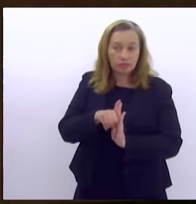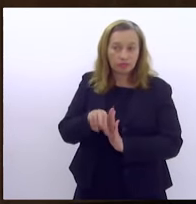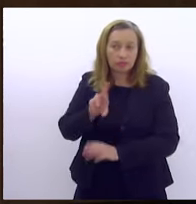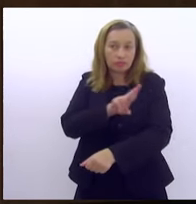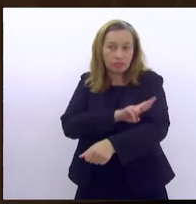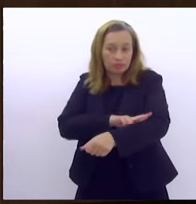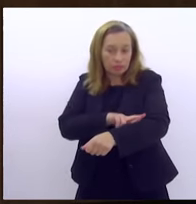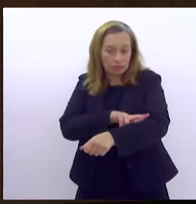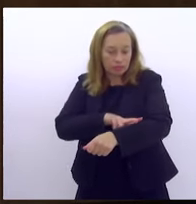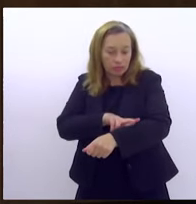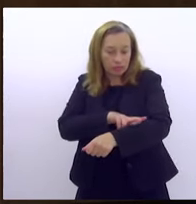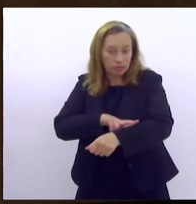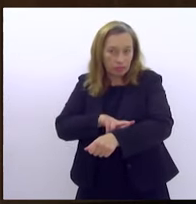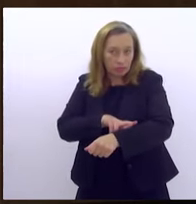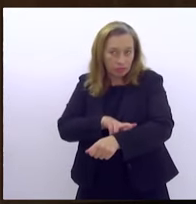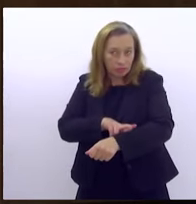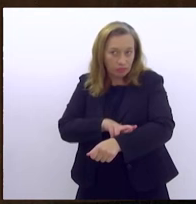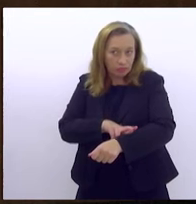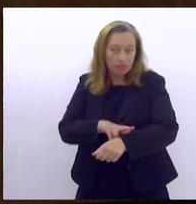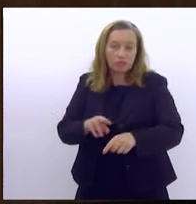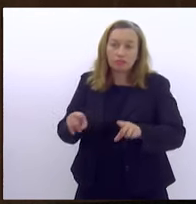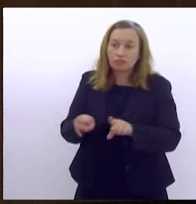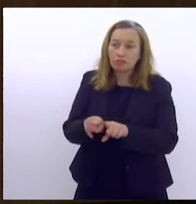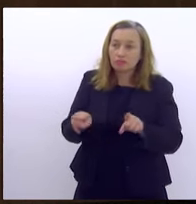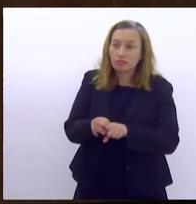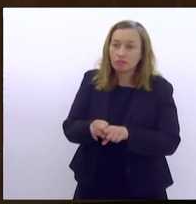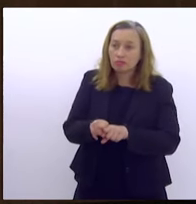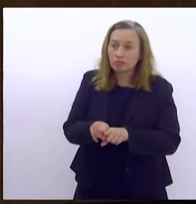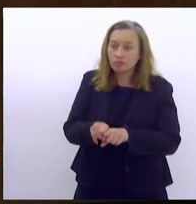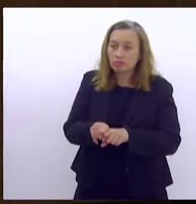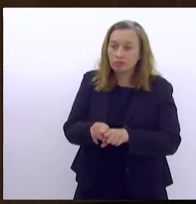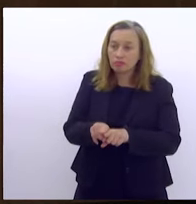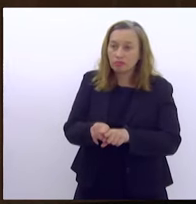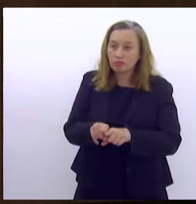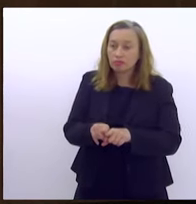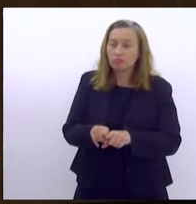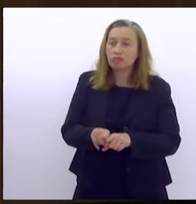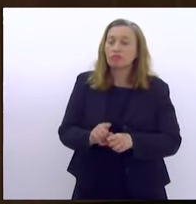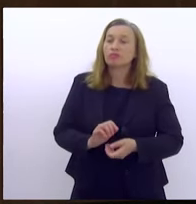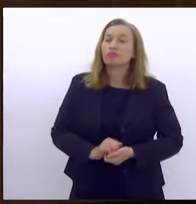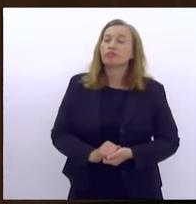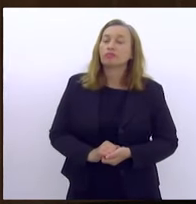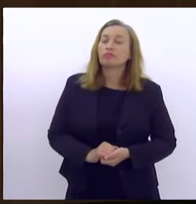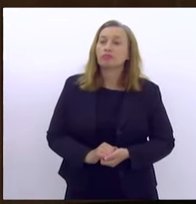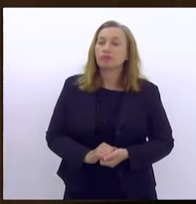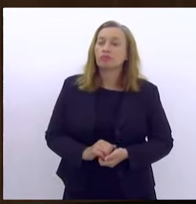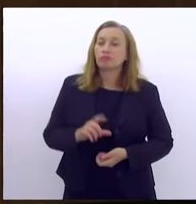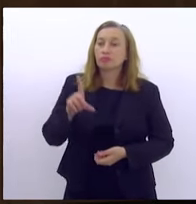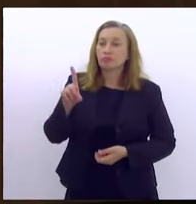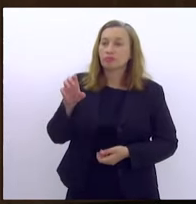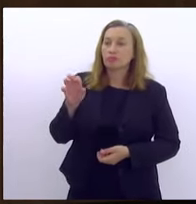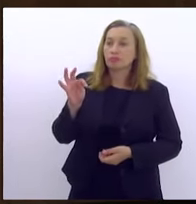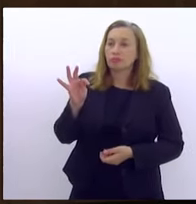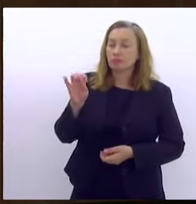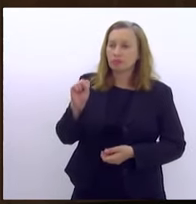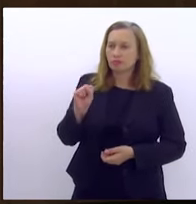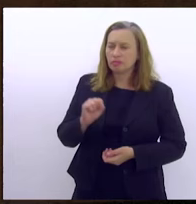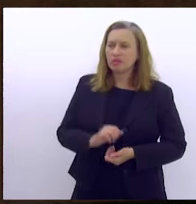Raciais e Delitos de Intolerância, DECRAD. O autor original desta